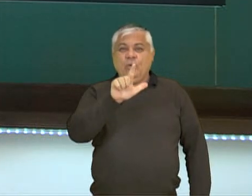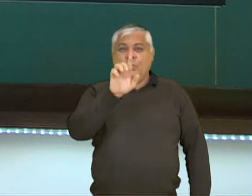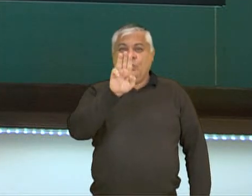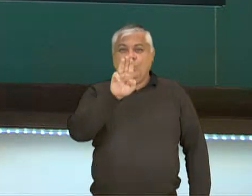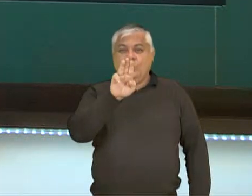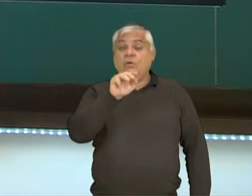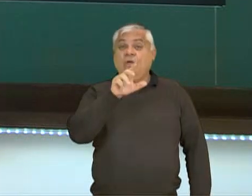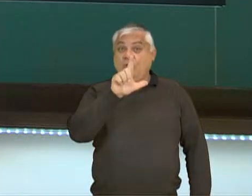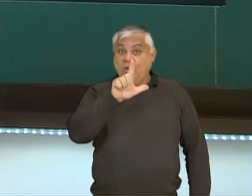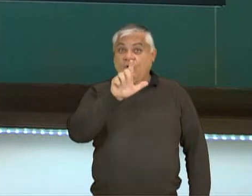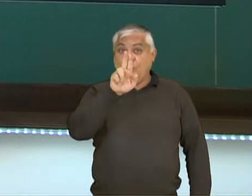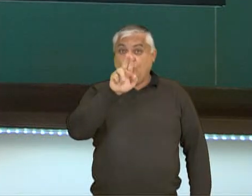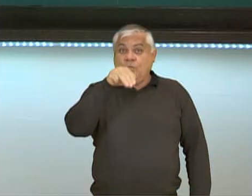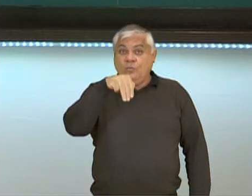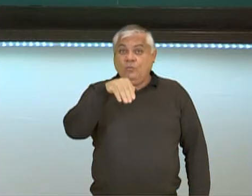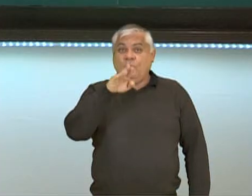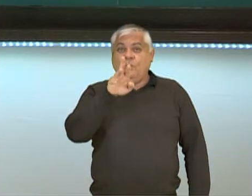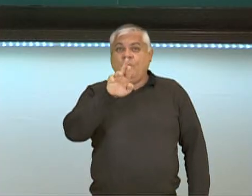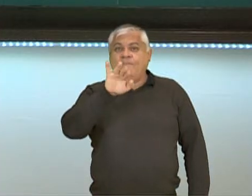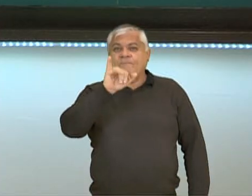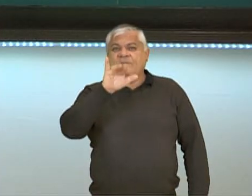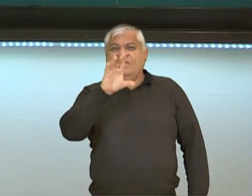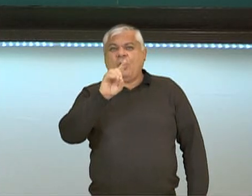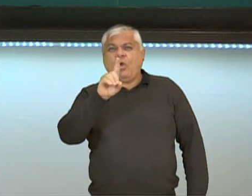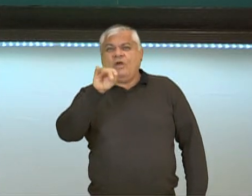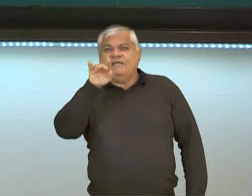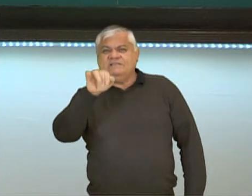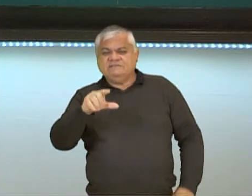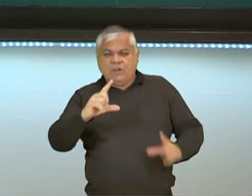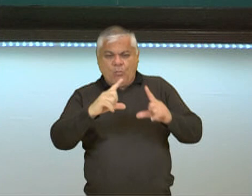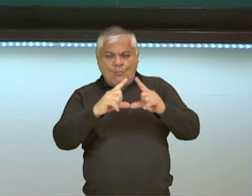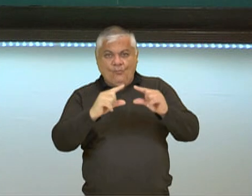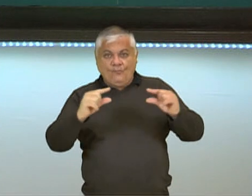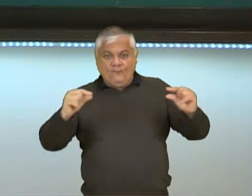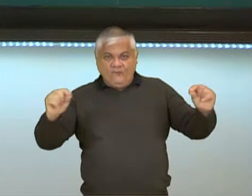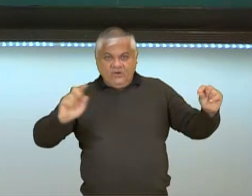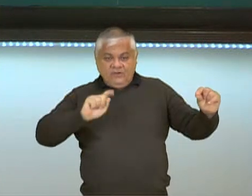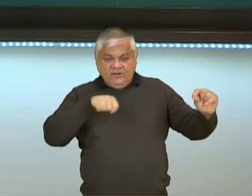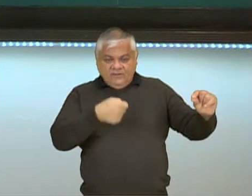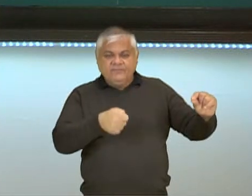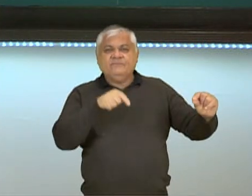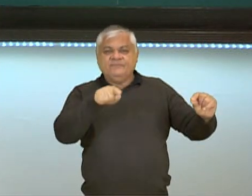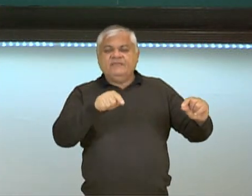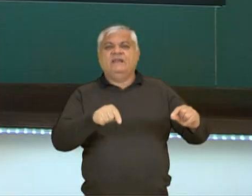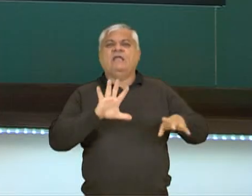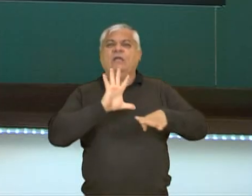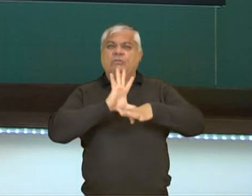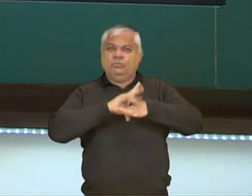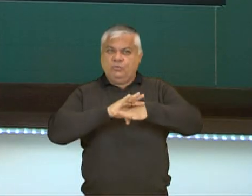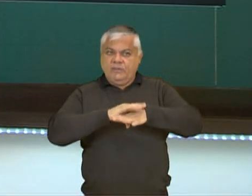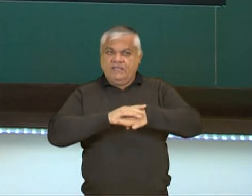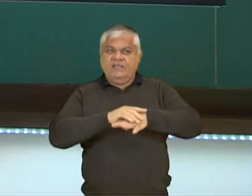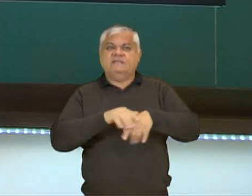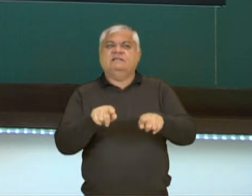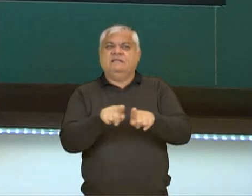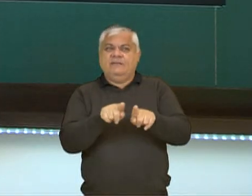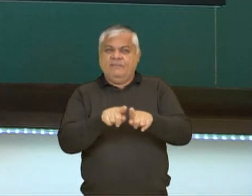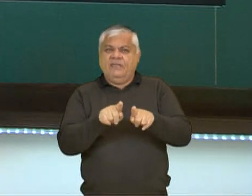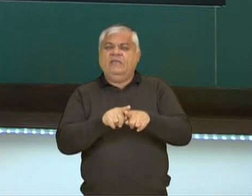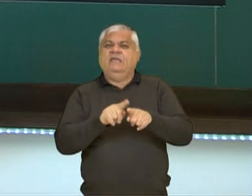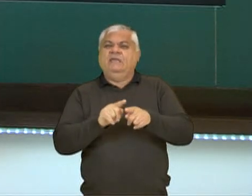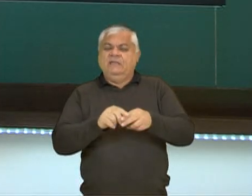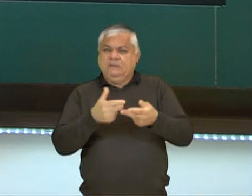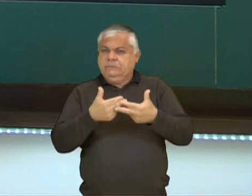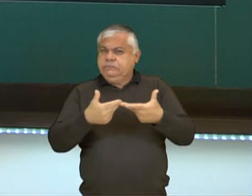Entre outras doenças, gente, também que os nematóides provocam, tem a ancilostomose, né? Provocada aí